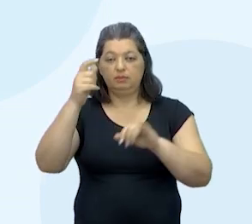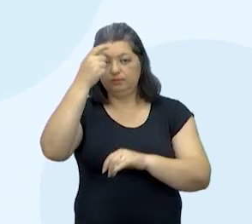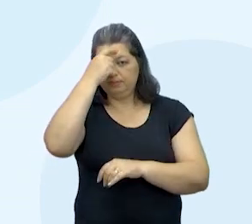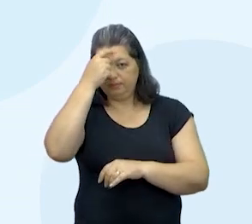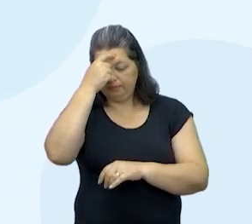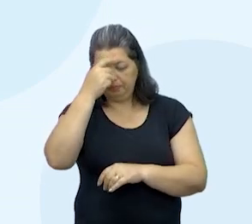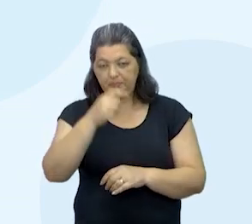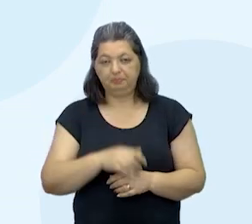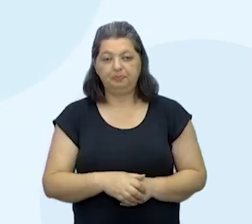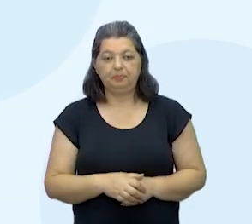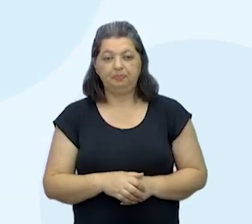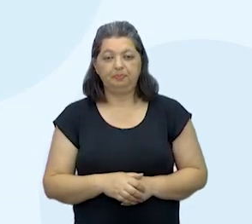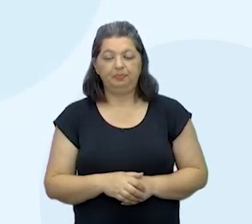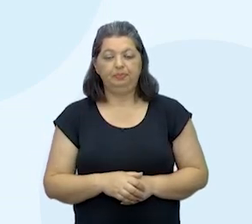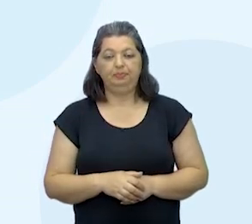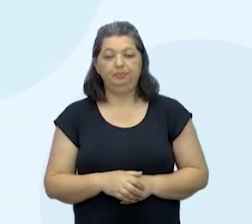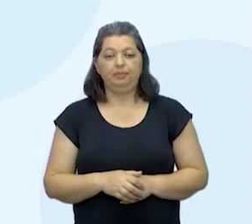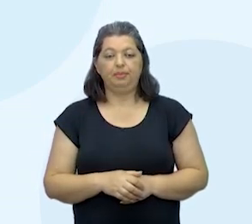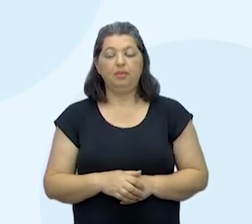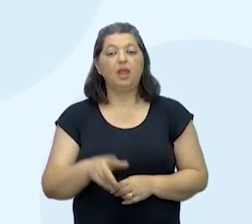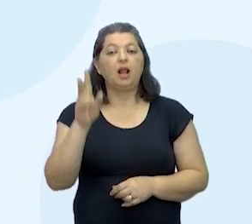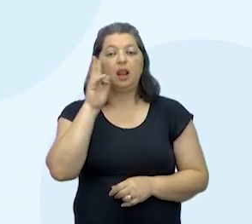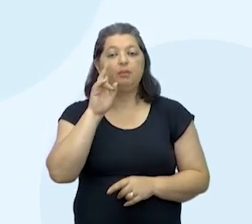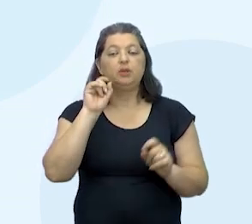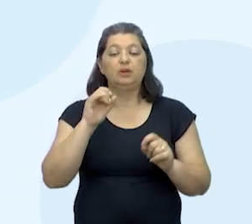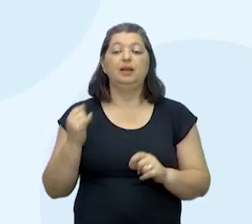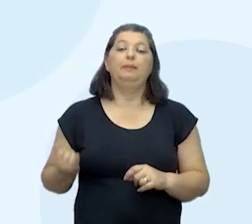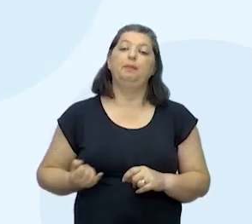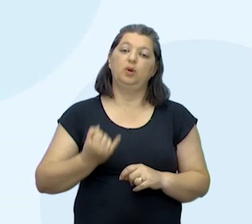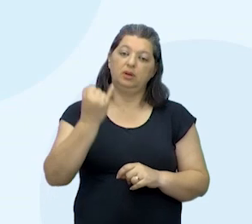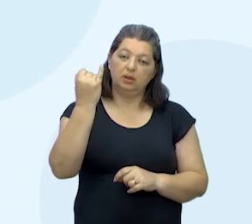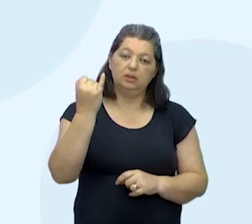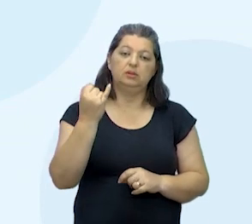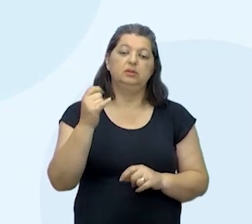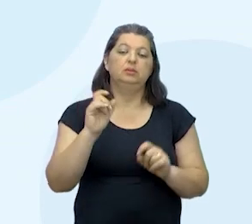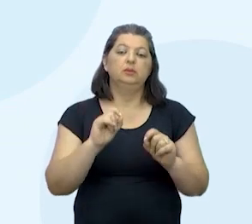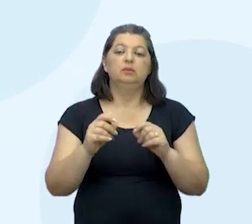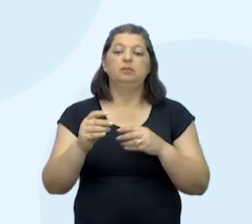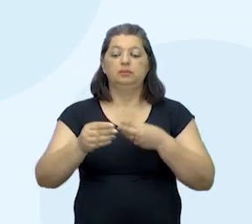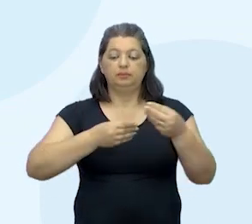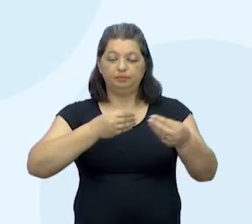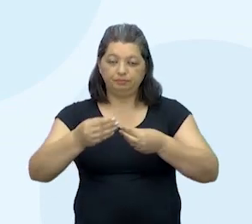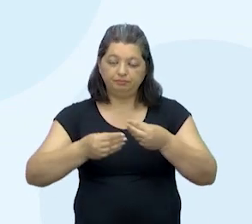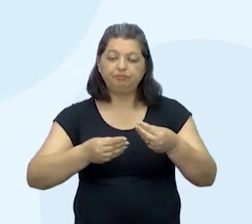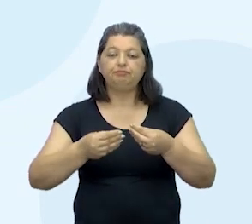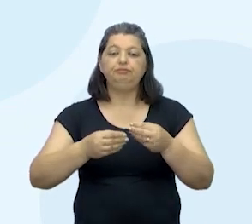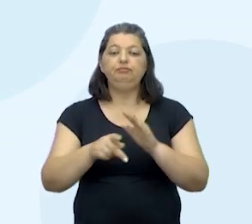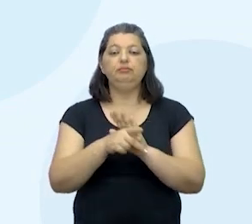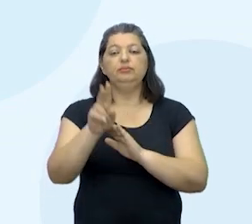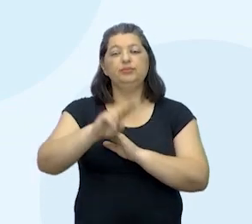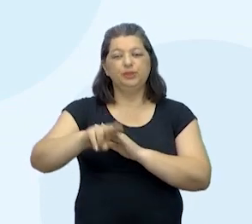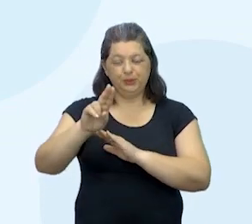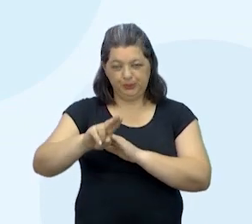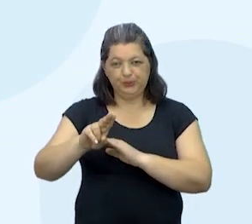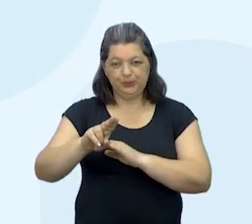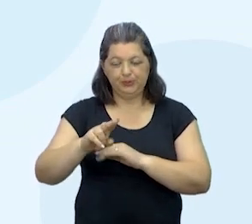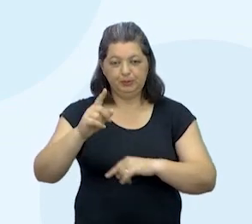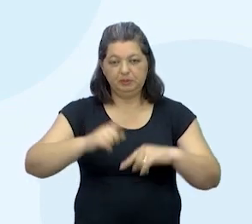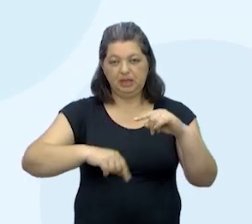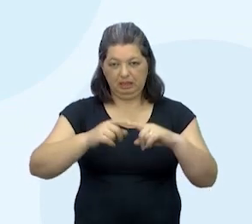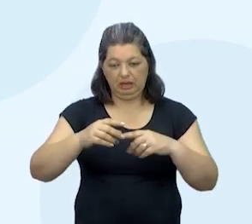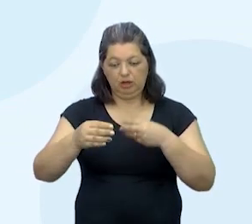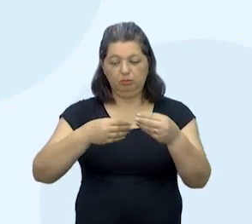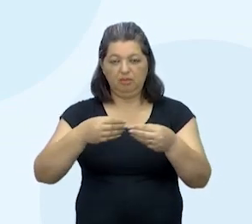conscientização, né, tendo em vista aí a relevância do plástico, do grande consumo de materiais plásticos, né? Então,